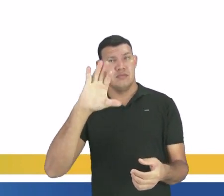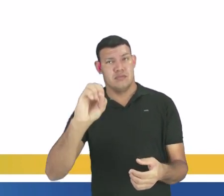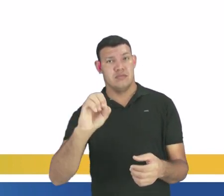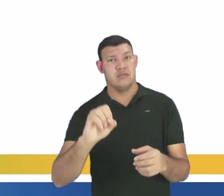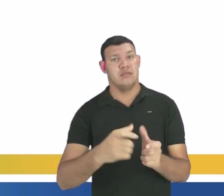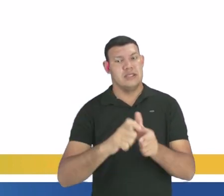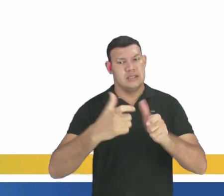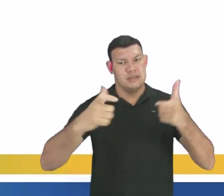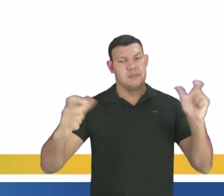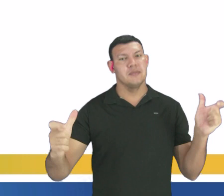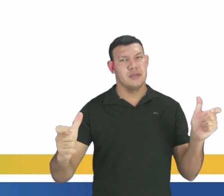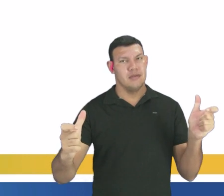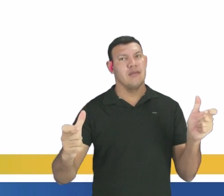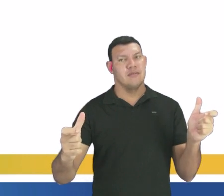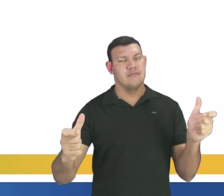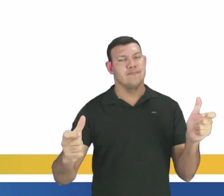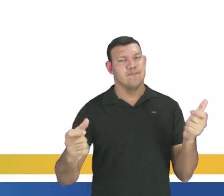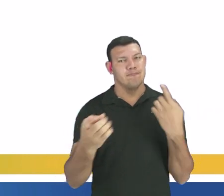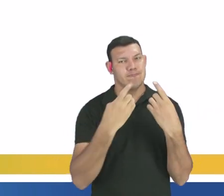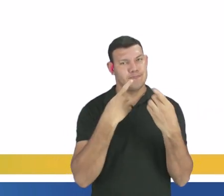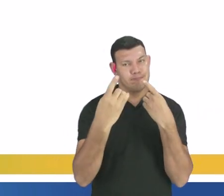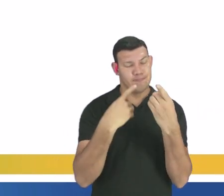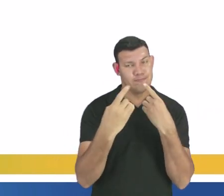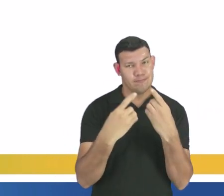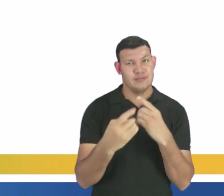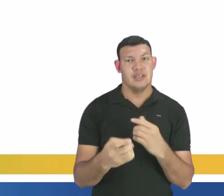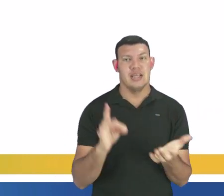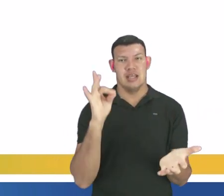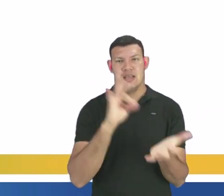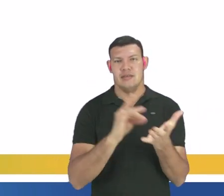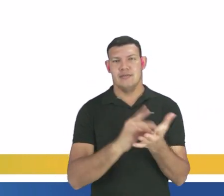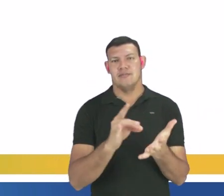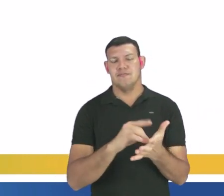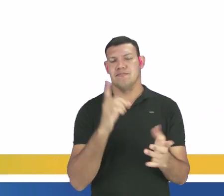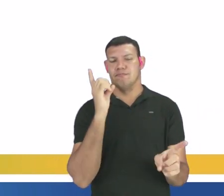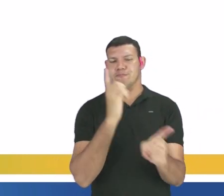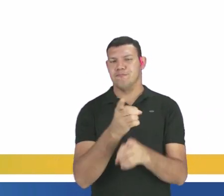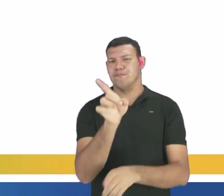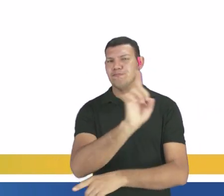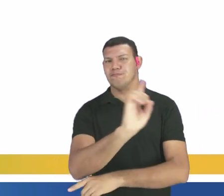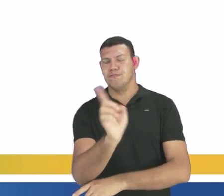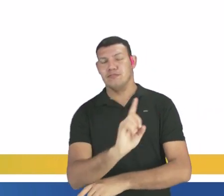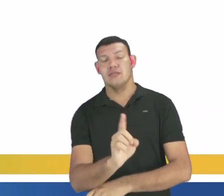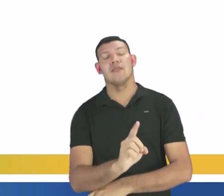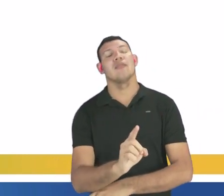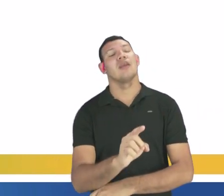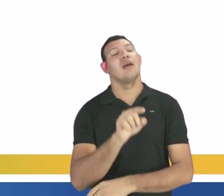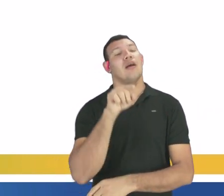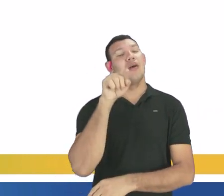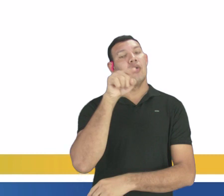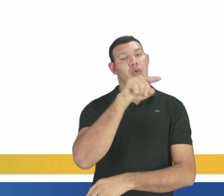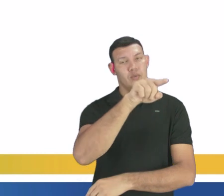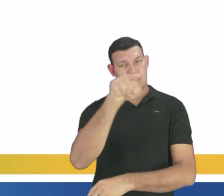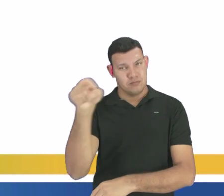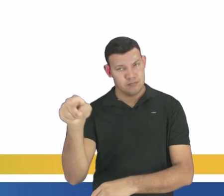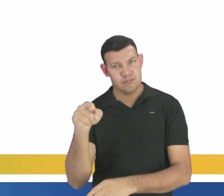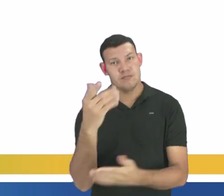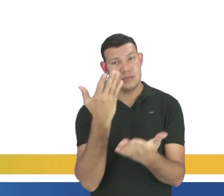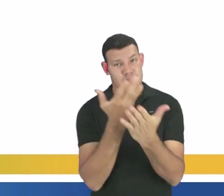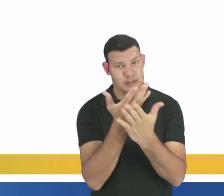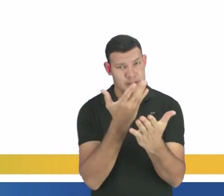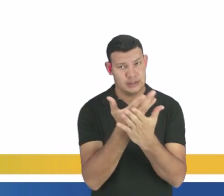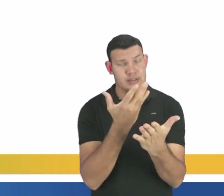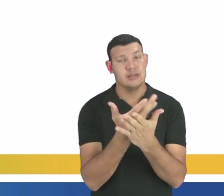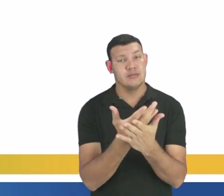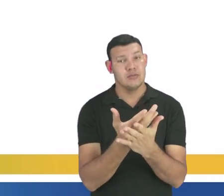dos reais, você não encontrará essa resposta. Para isso, você vai estudar um pouco acerca dos